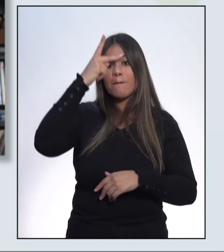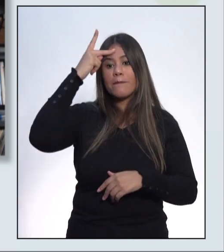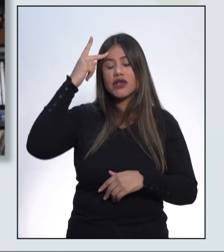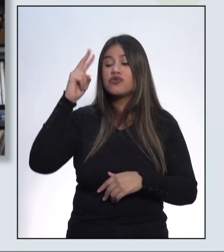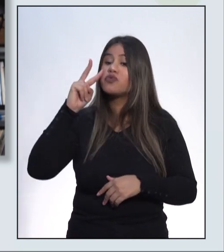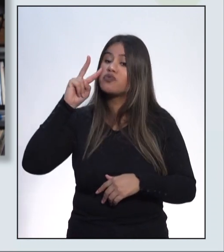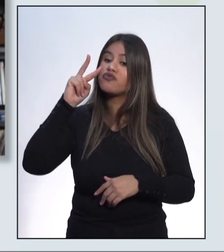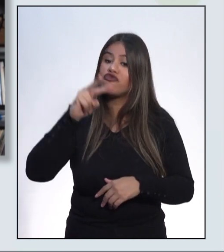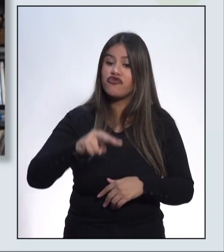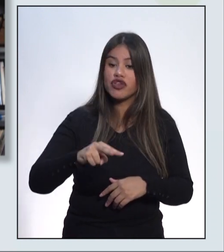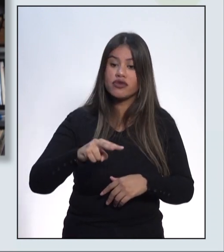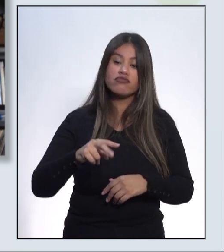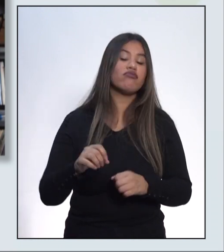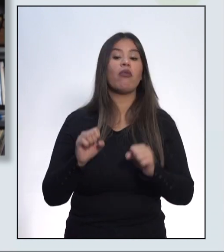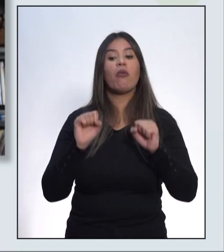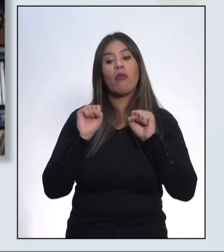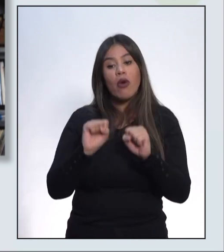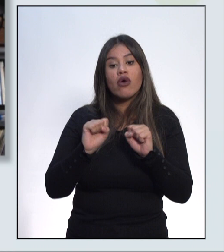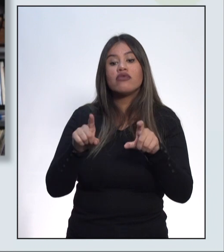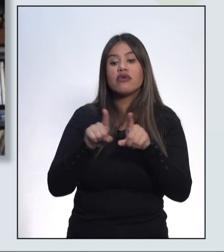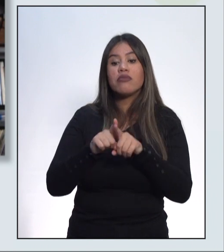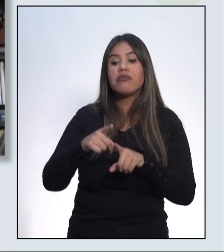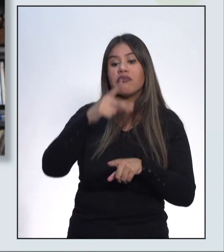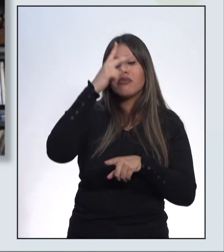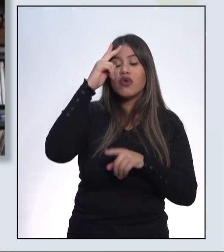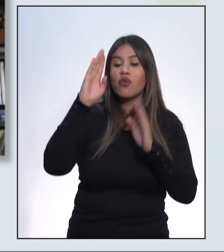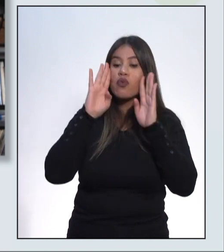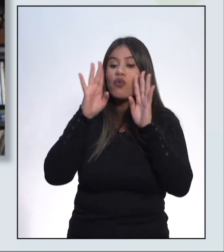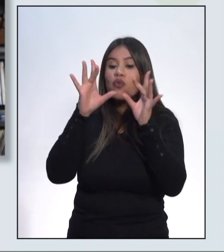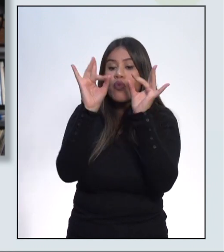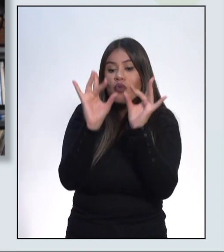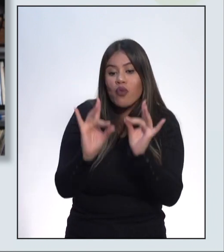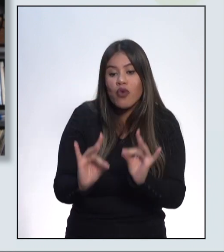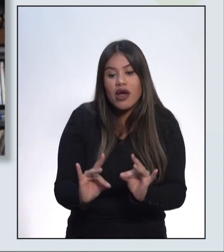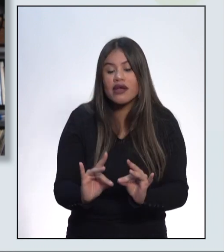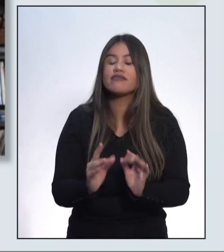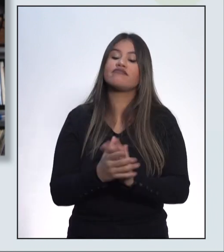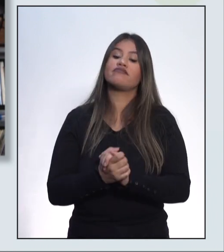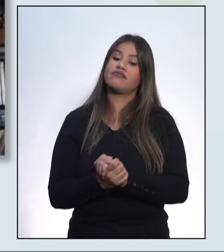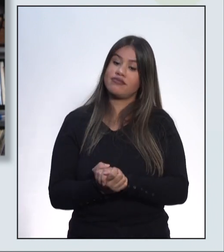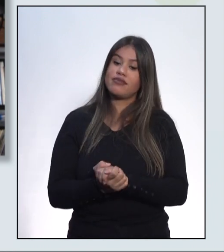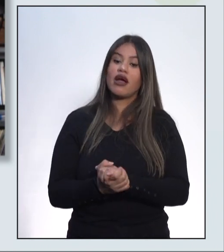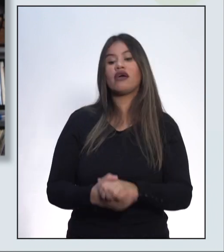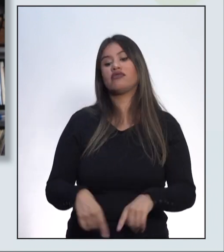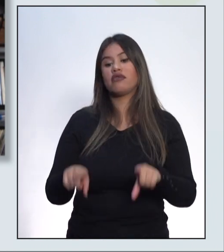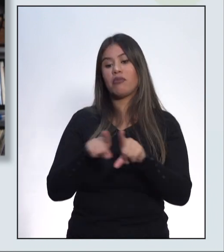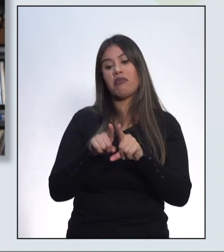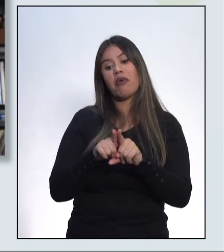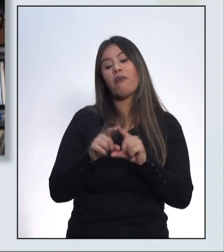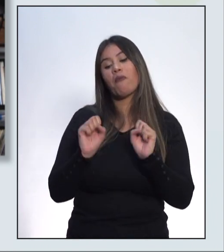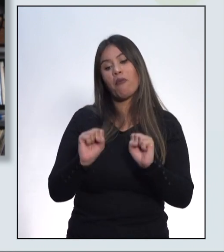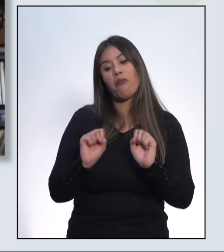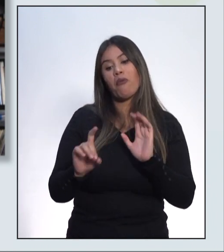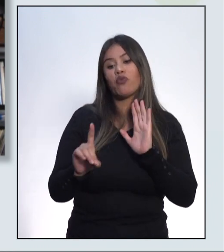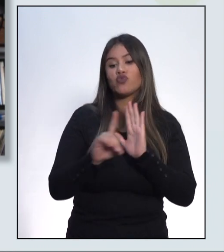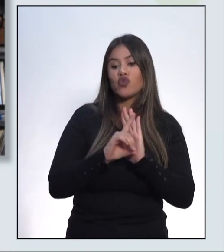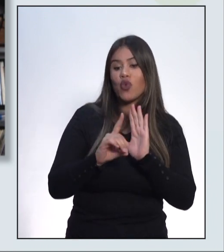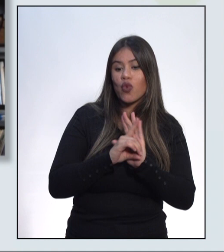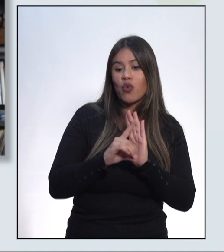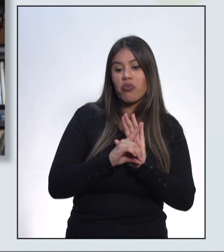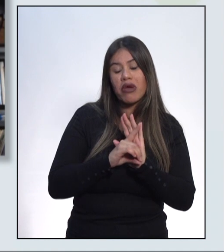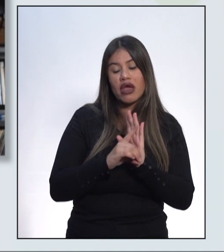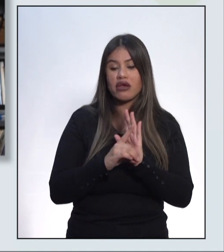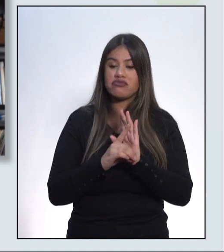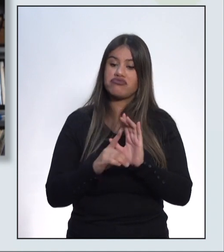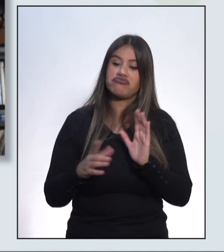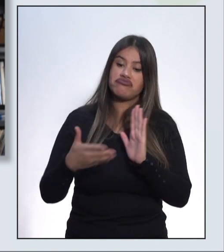ser um especialista que vai nos falar sobre aquele assunto, pode ser um documento que a gente vai consultar, um livro, um artigo